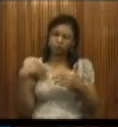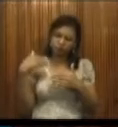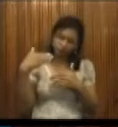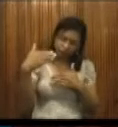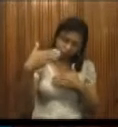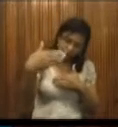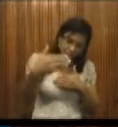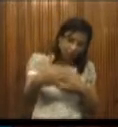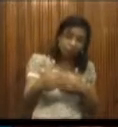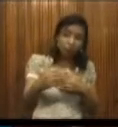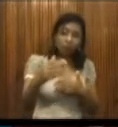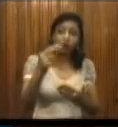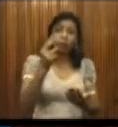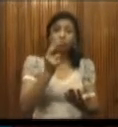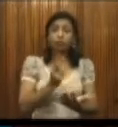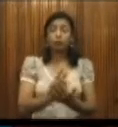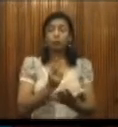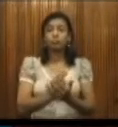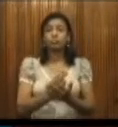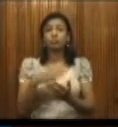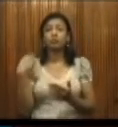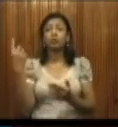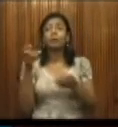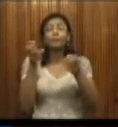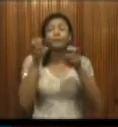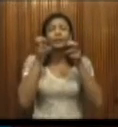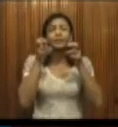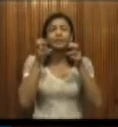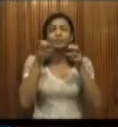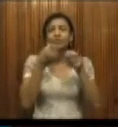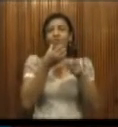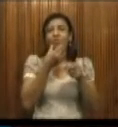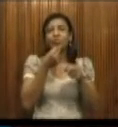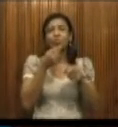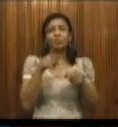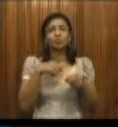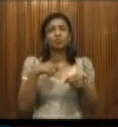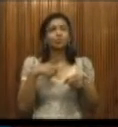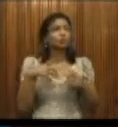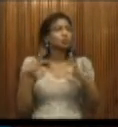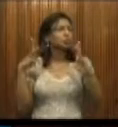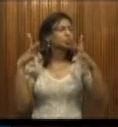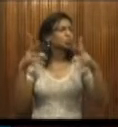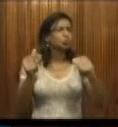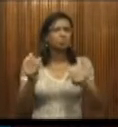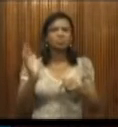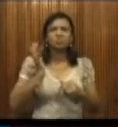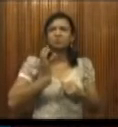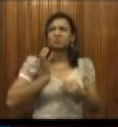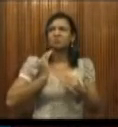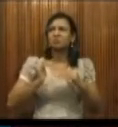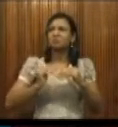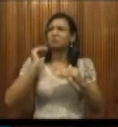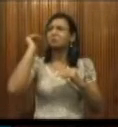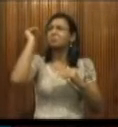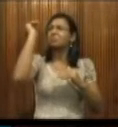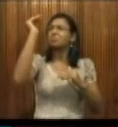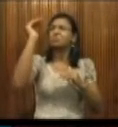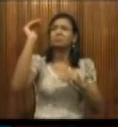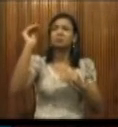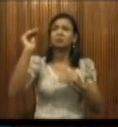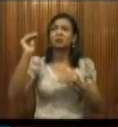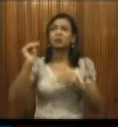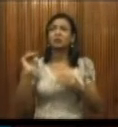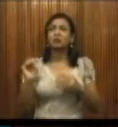continuamos a narrativa, nós percebemos que esse homem tinha tudo, mas não tinha nada. Ele tinha tudo, mas